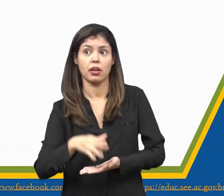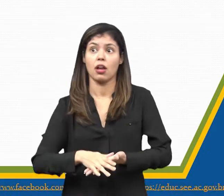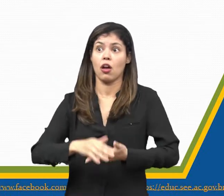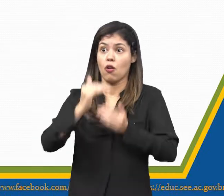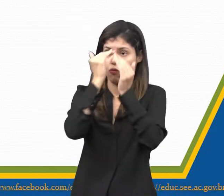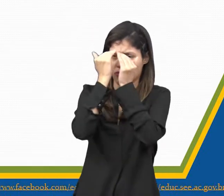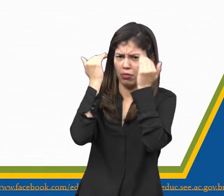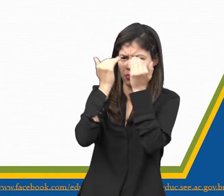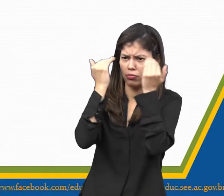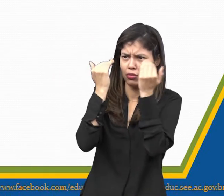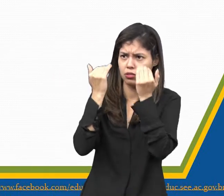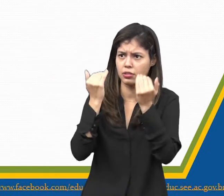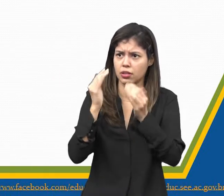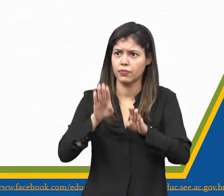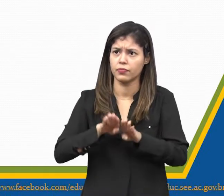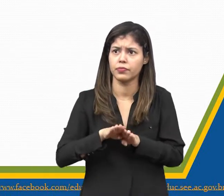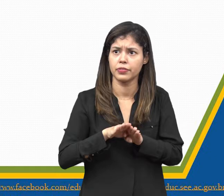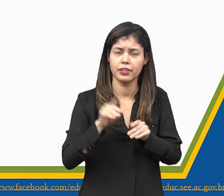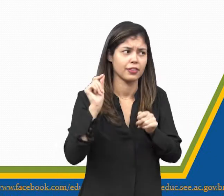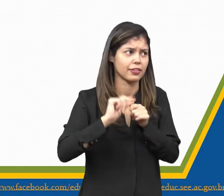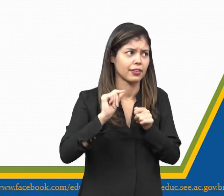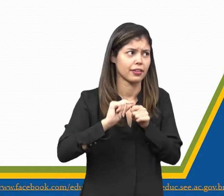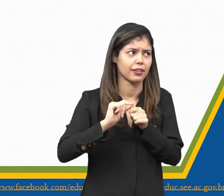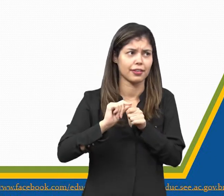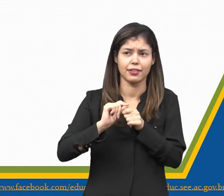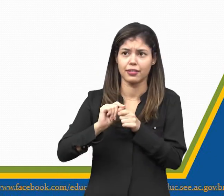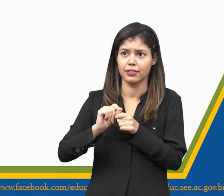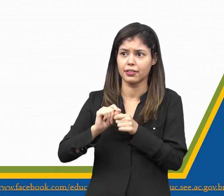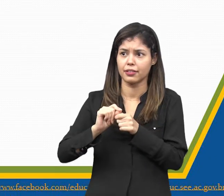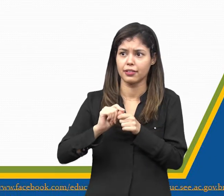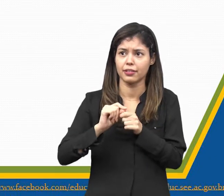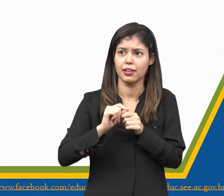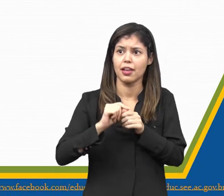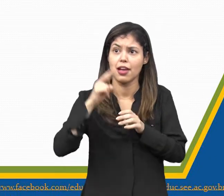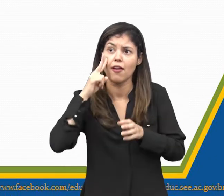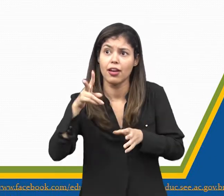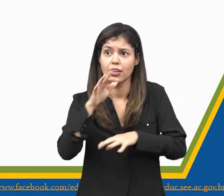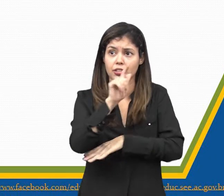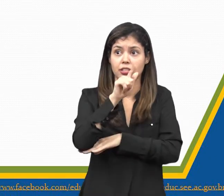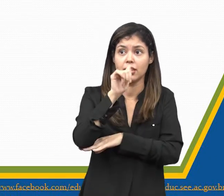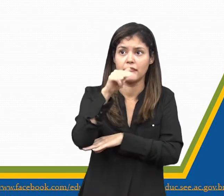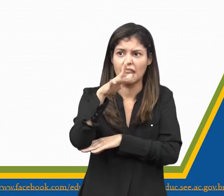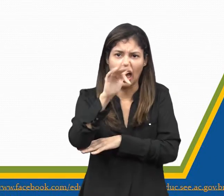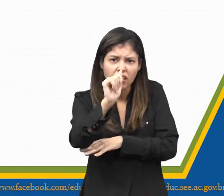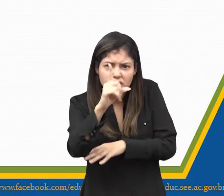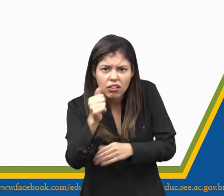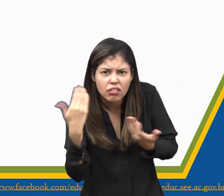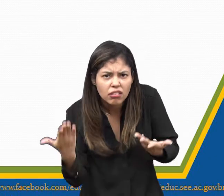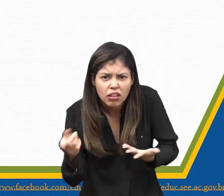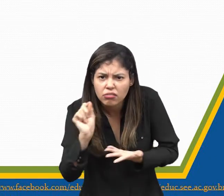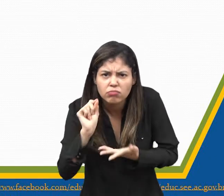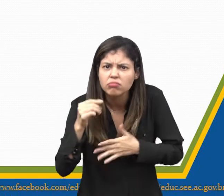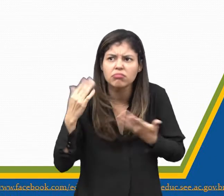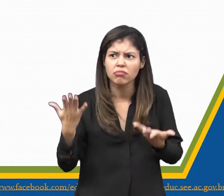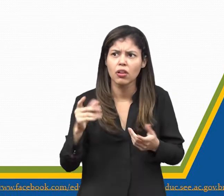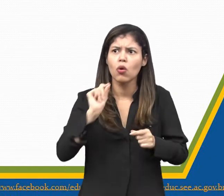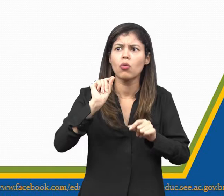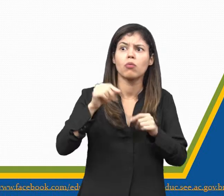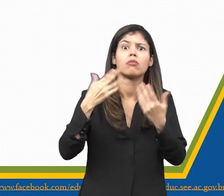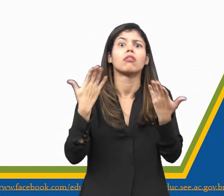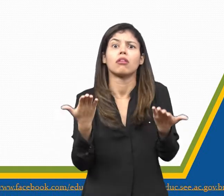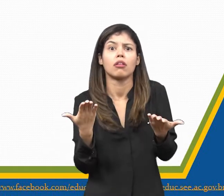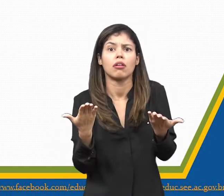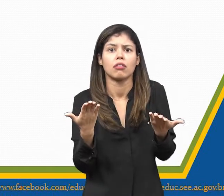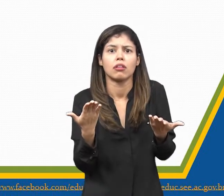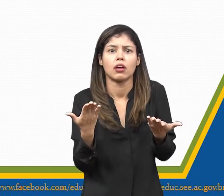Franjinha, o Franjinha fez uma gentada comigo. Gentada? Ué,